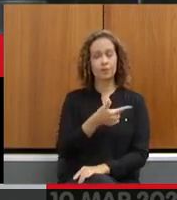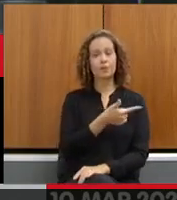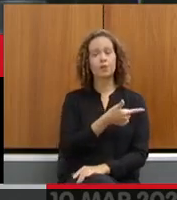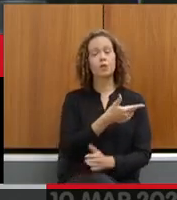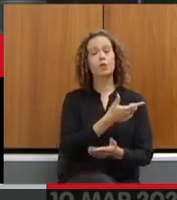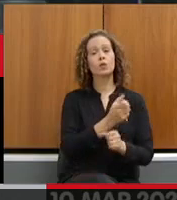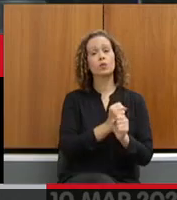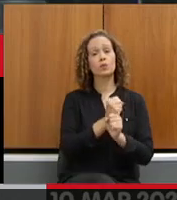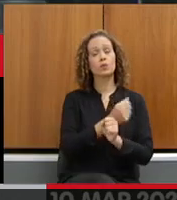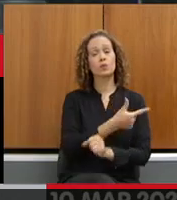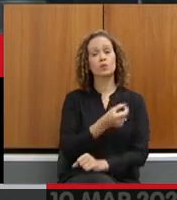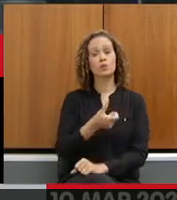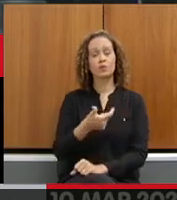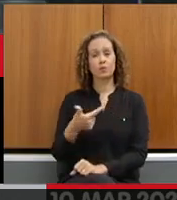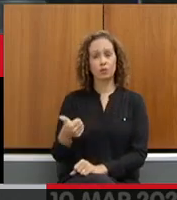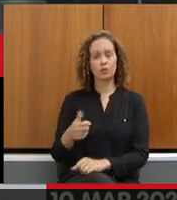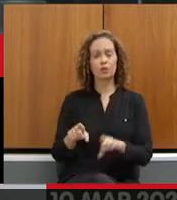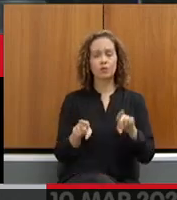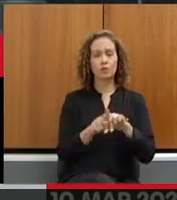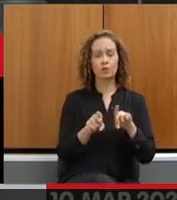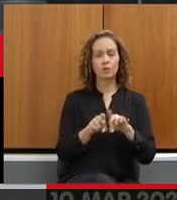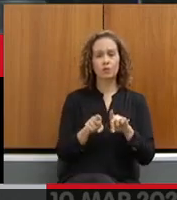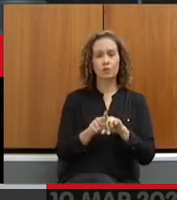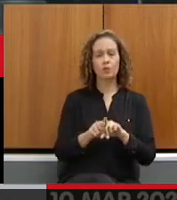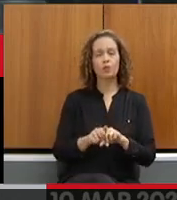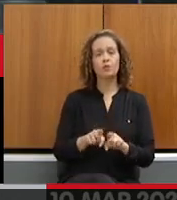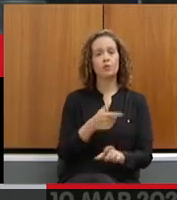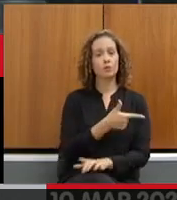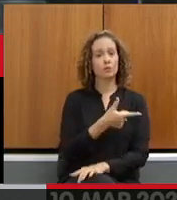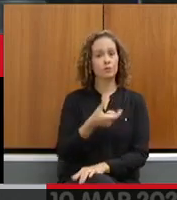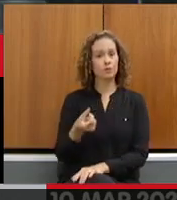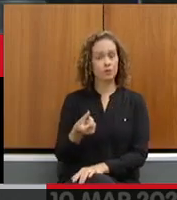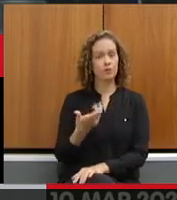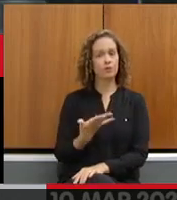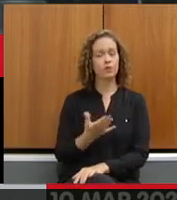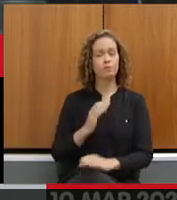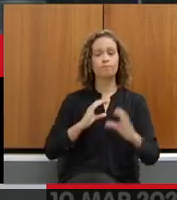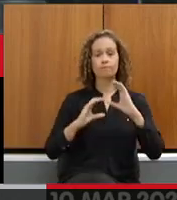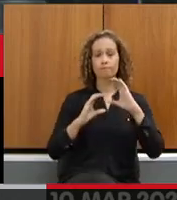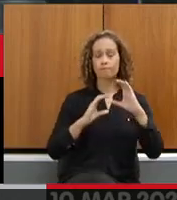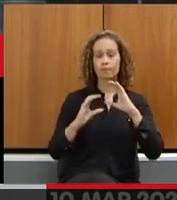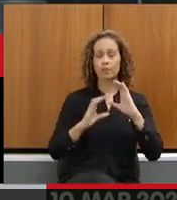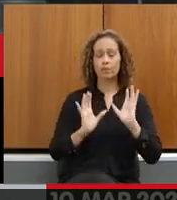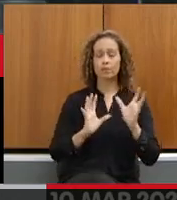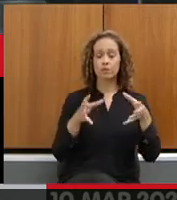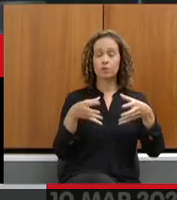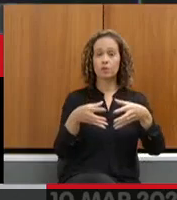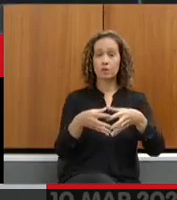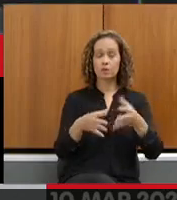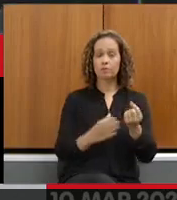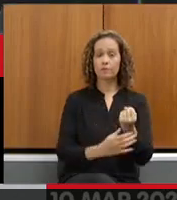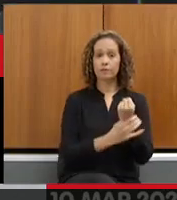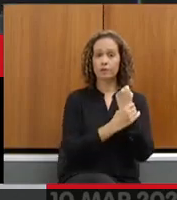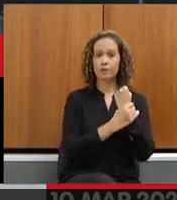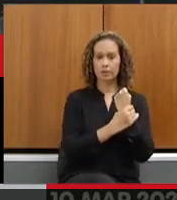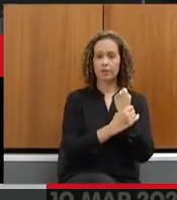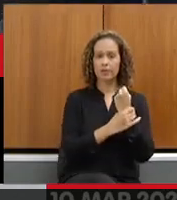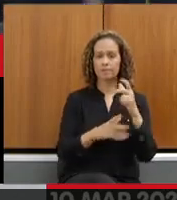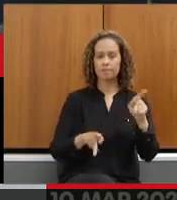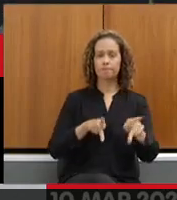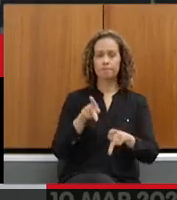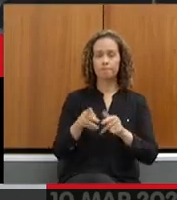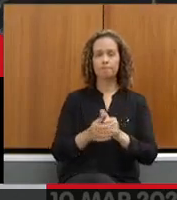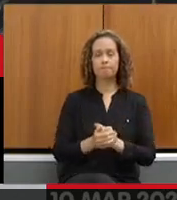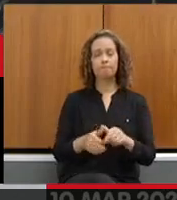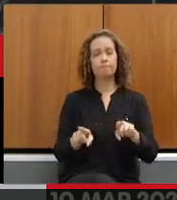e que alimento ordinário nº 998d 2021 e comunicação da comissão de Segurança Pública proferem